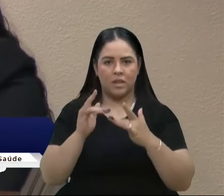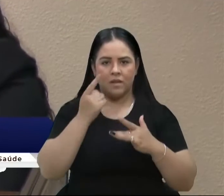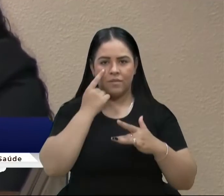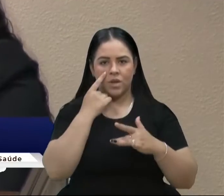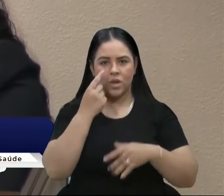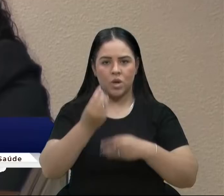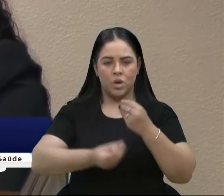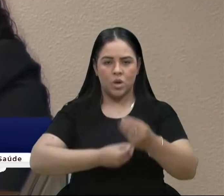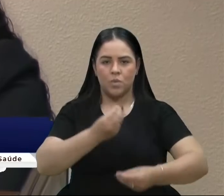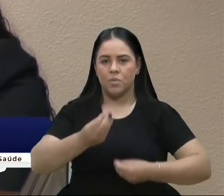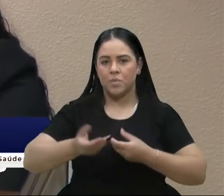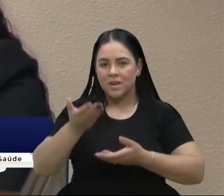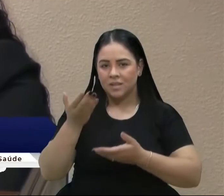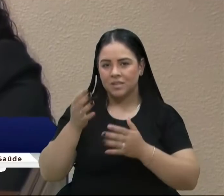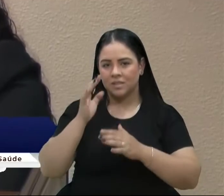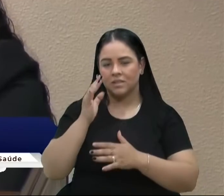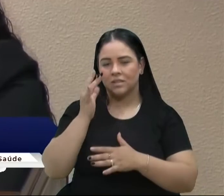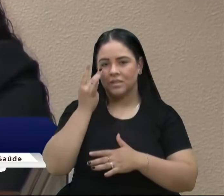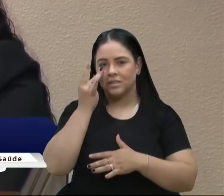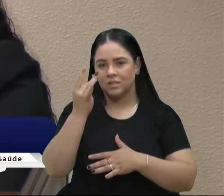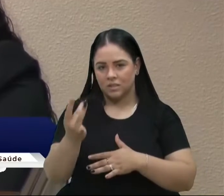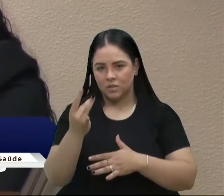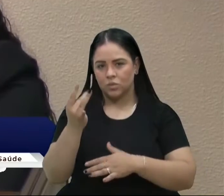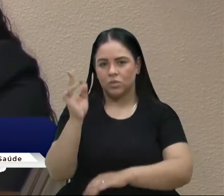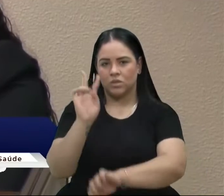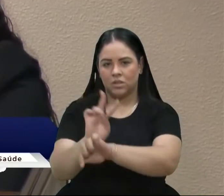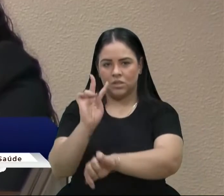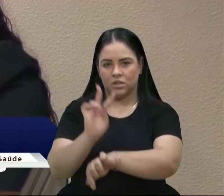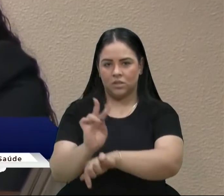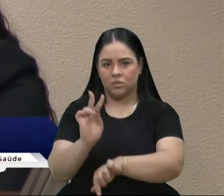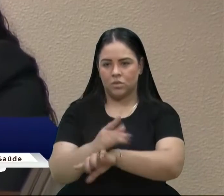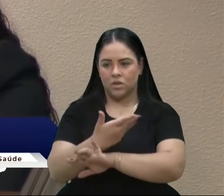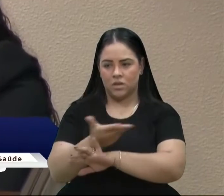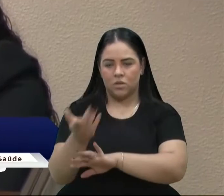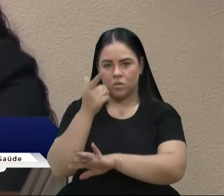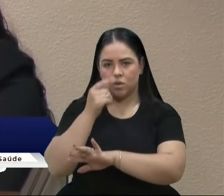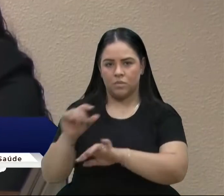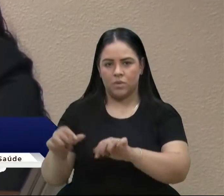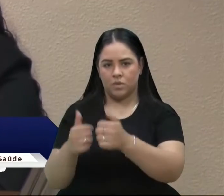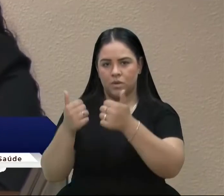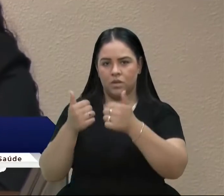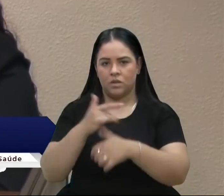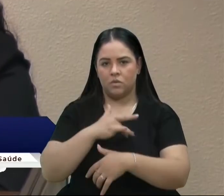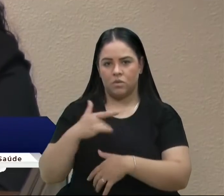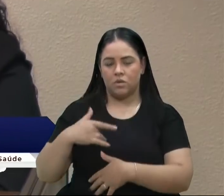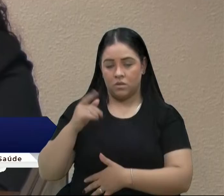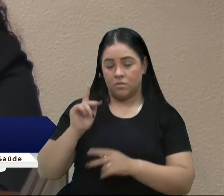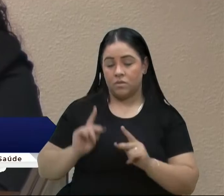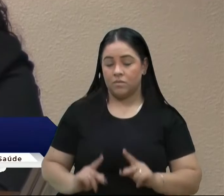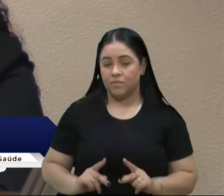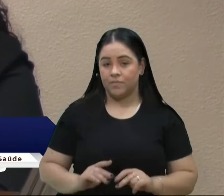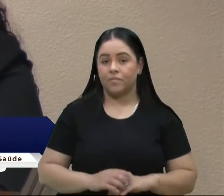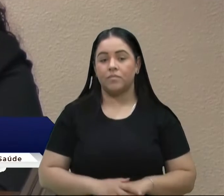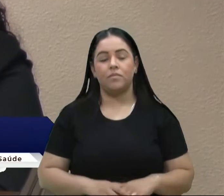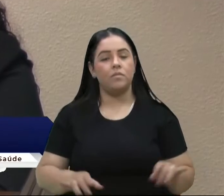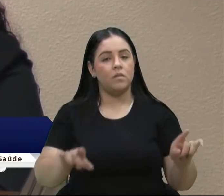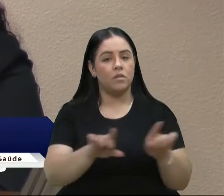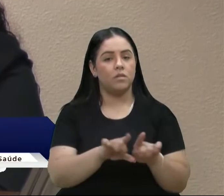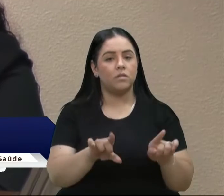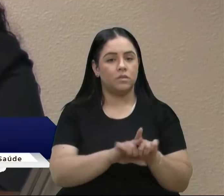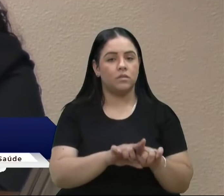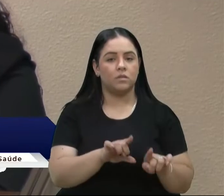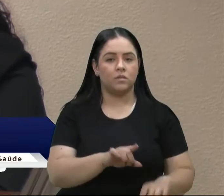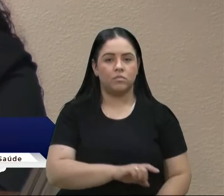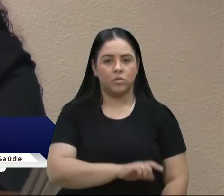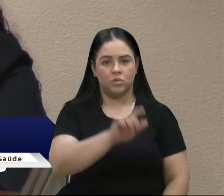primária formas propositivas e resolutivas de dar condições de saúde a essas pessoas. A questão do ser, ela